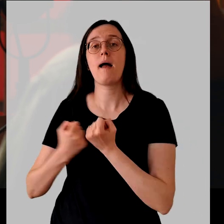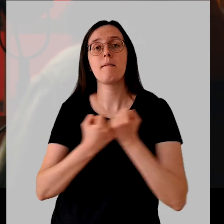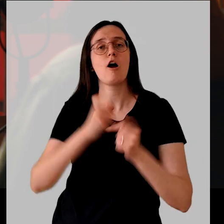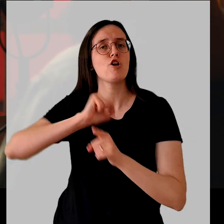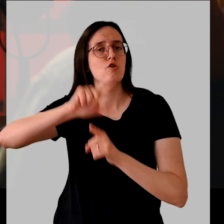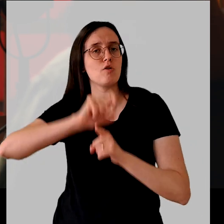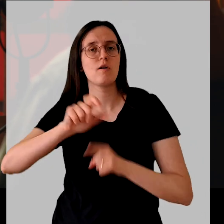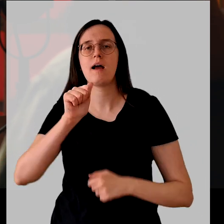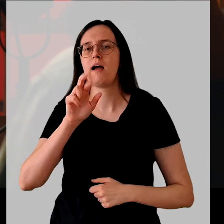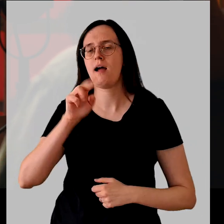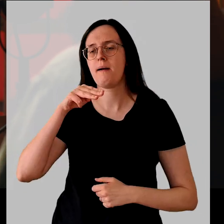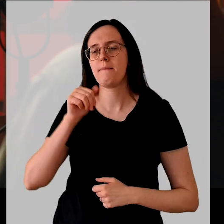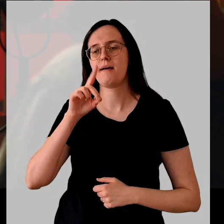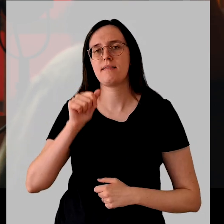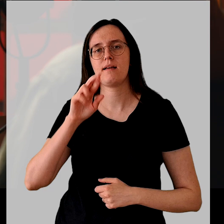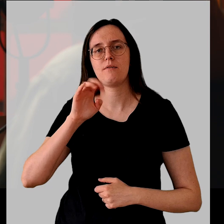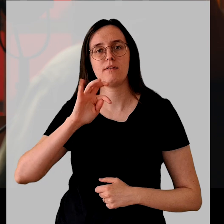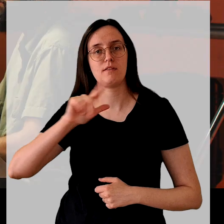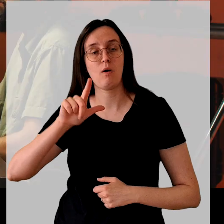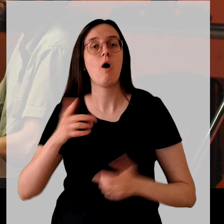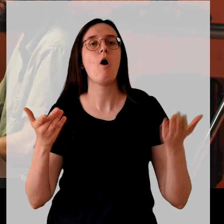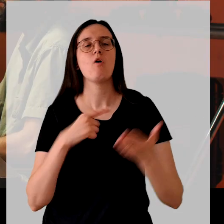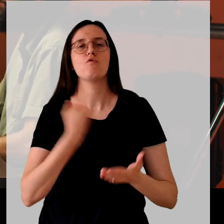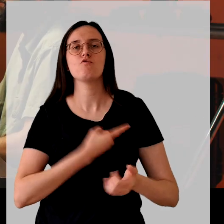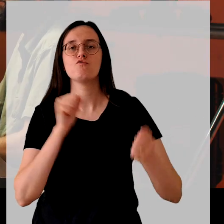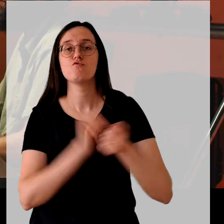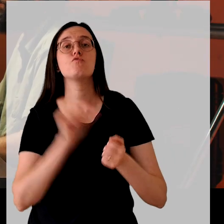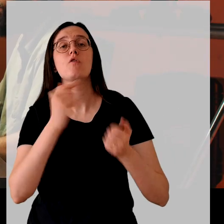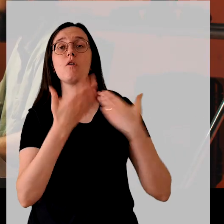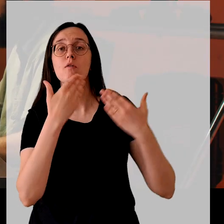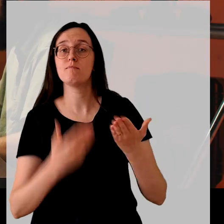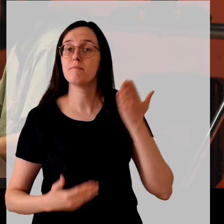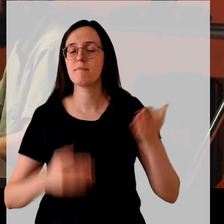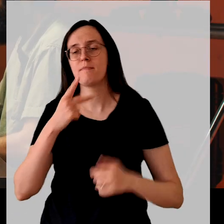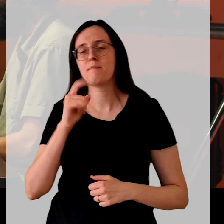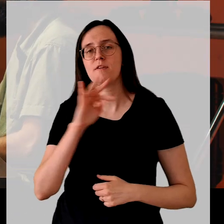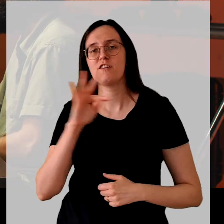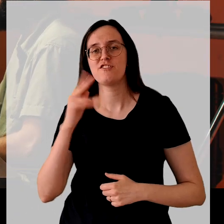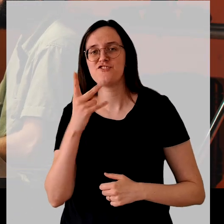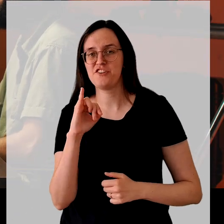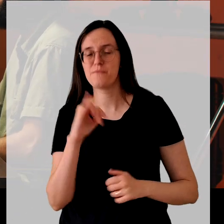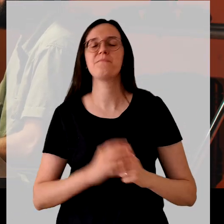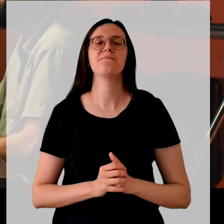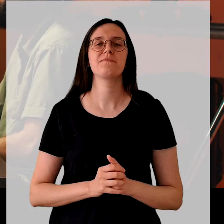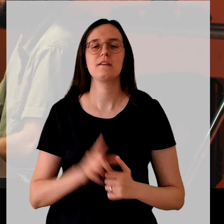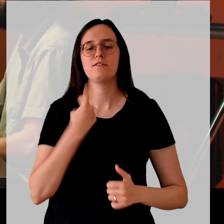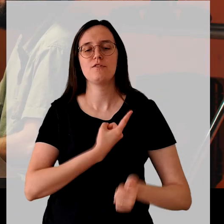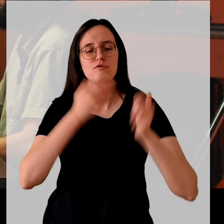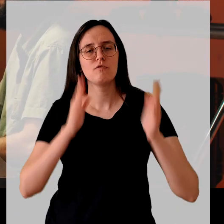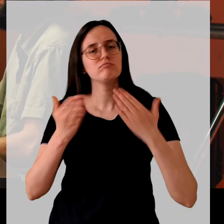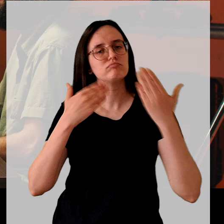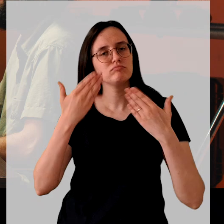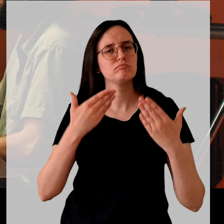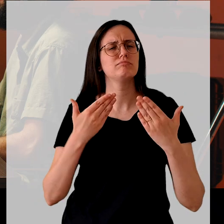com o apoio da locadora Armada Rental. E hoje a gente está aqui conversando com o Pete. E